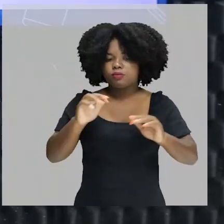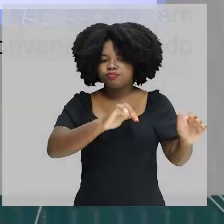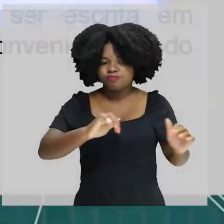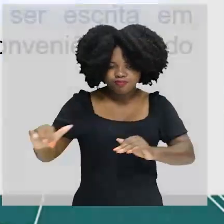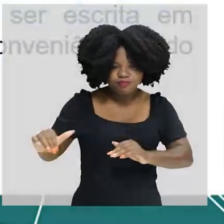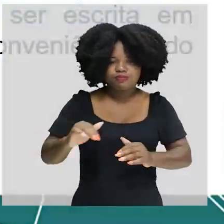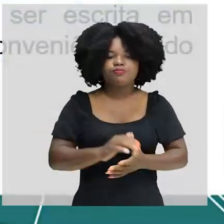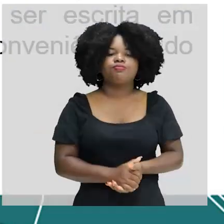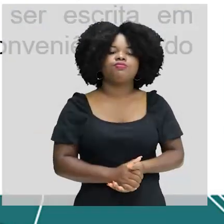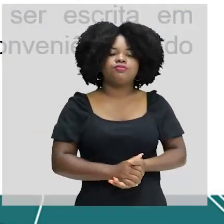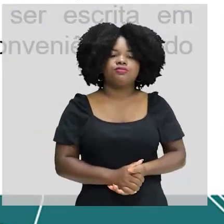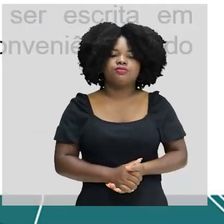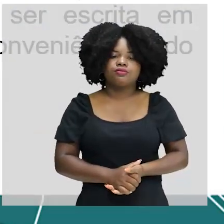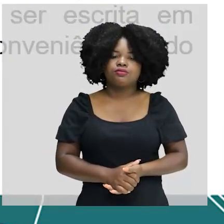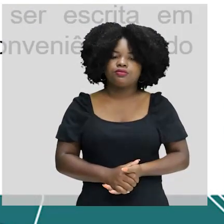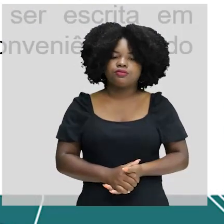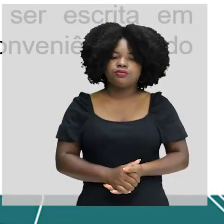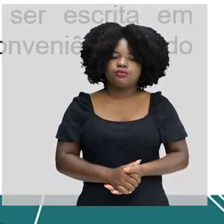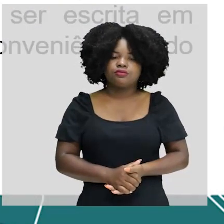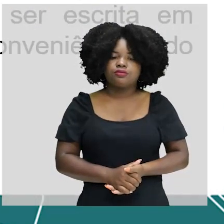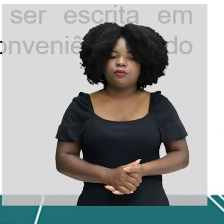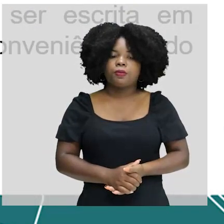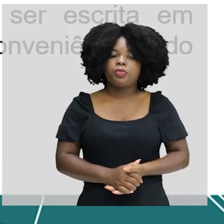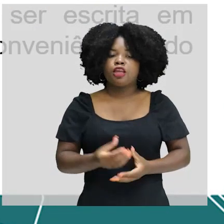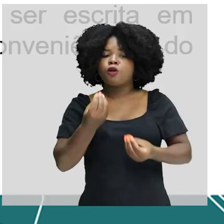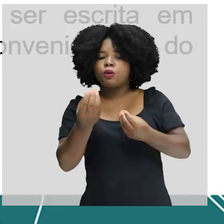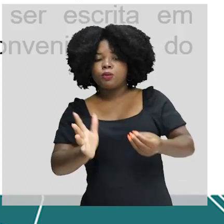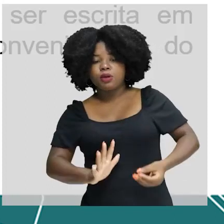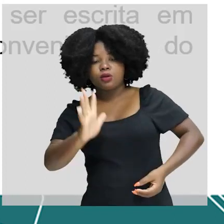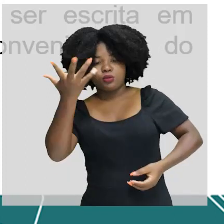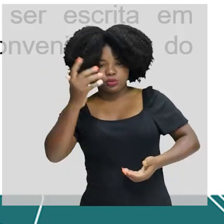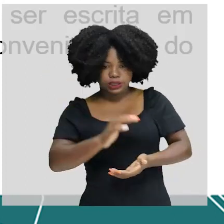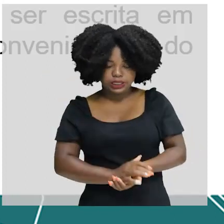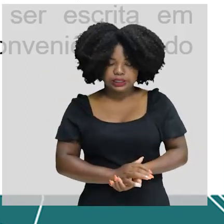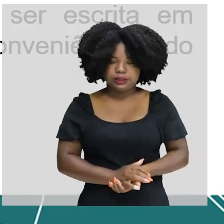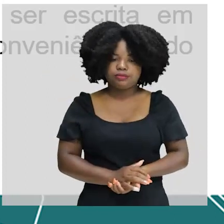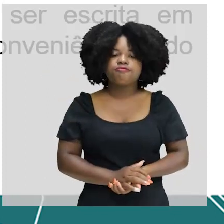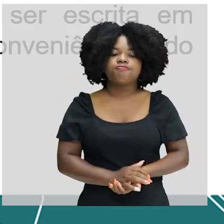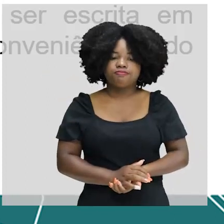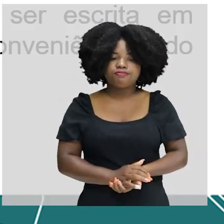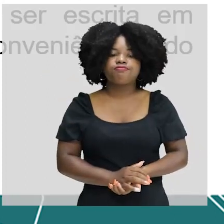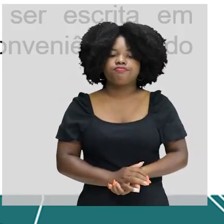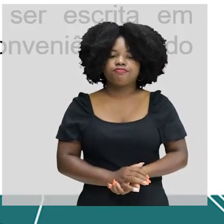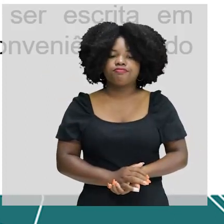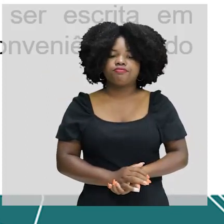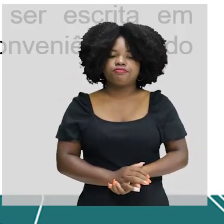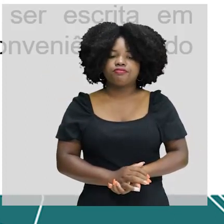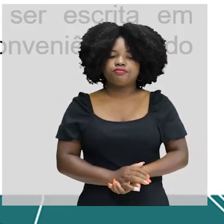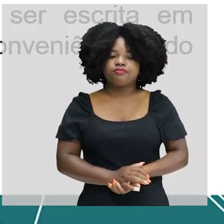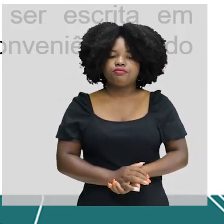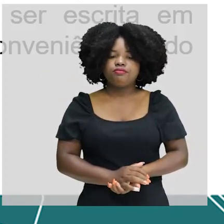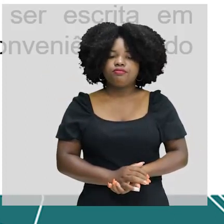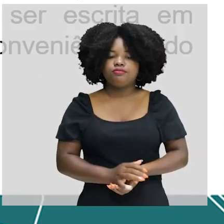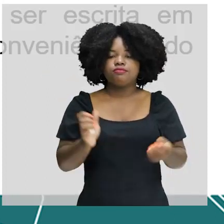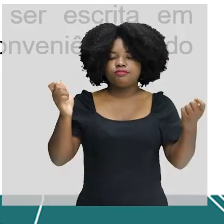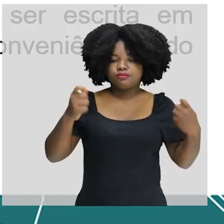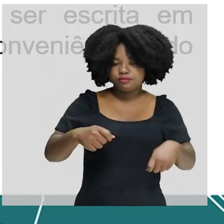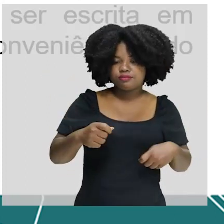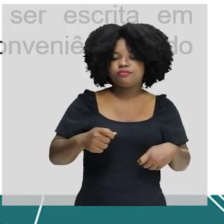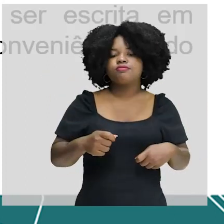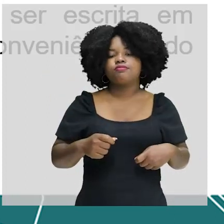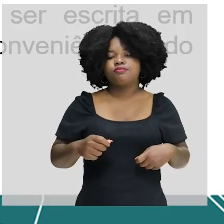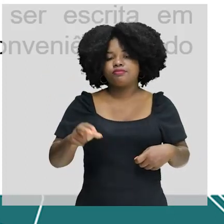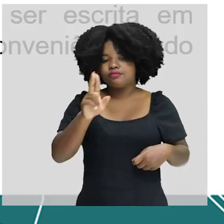turminha? Bom, a resolução do cálculo estequiométrico, nós podemos resumir